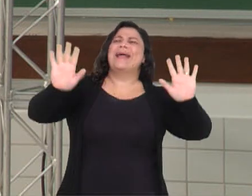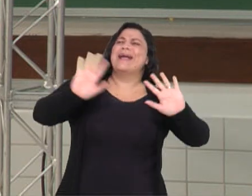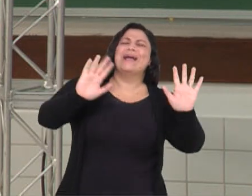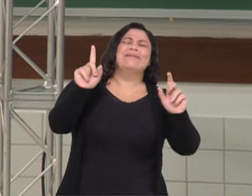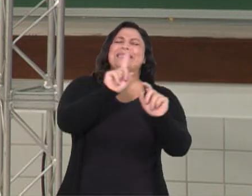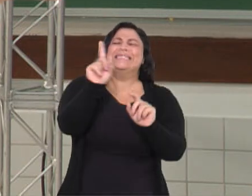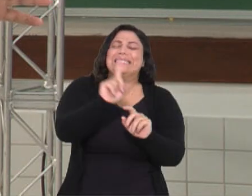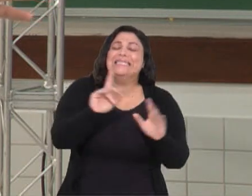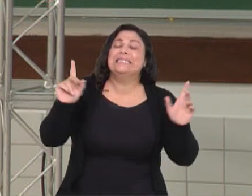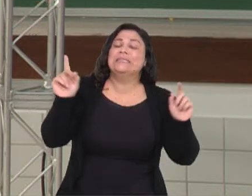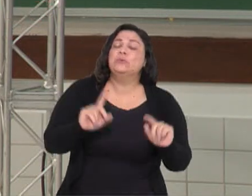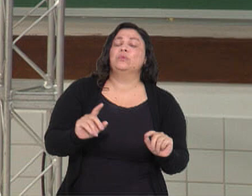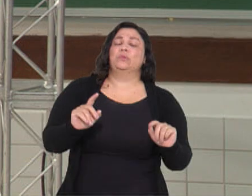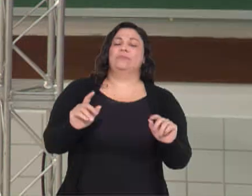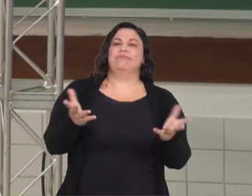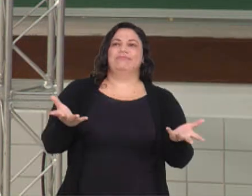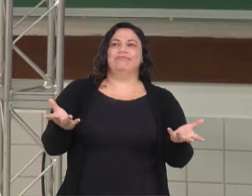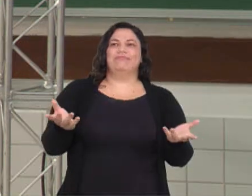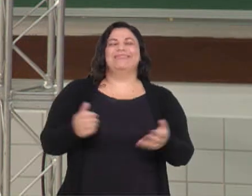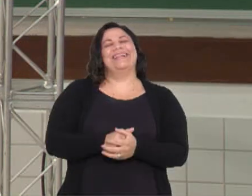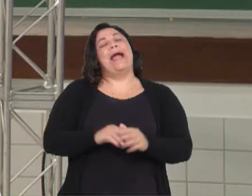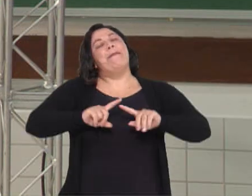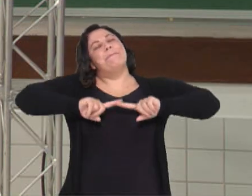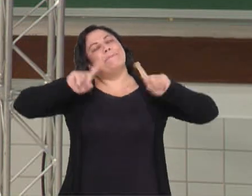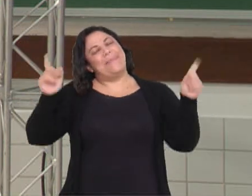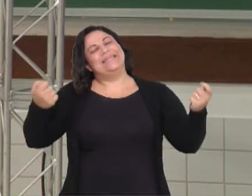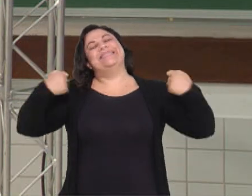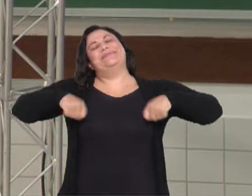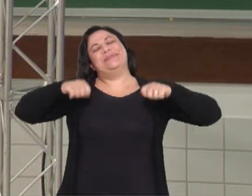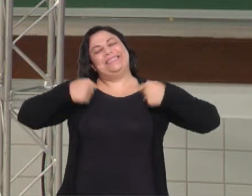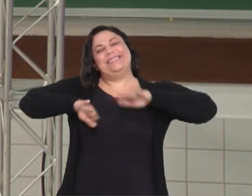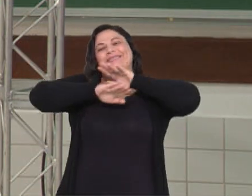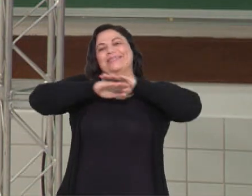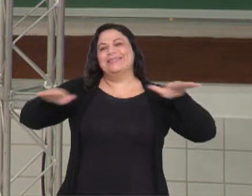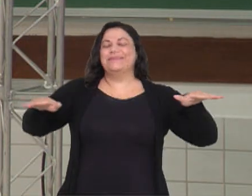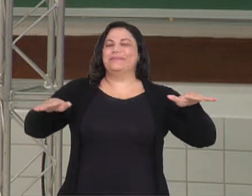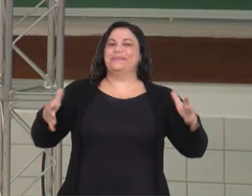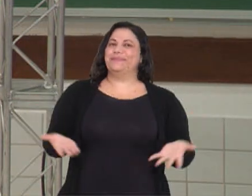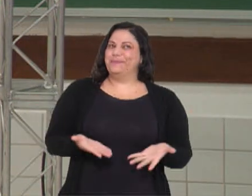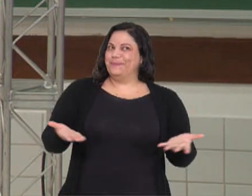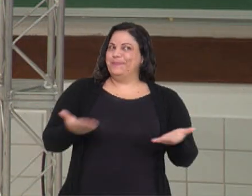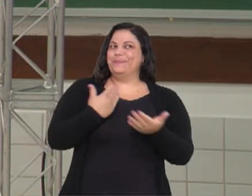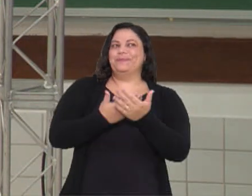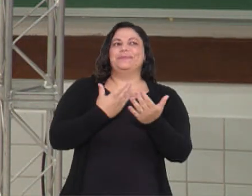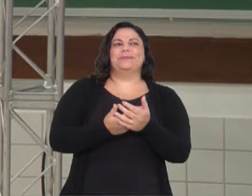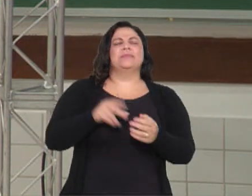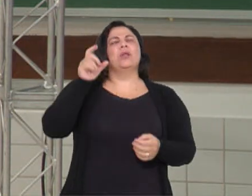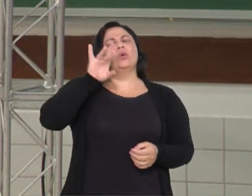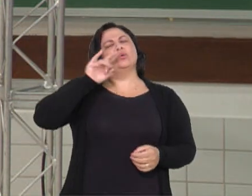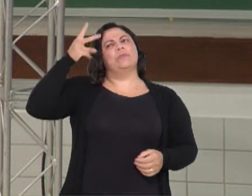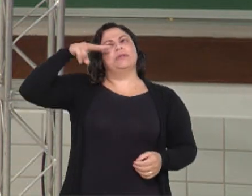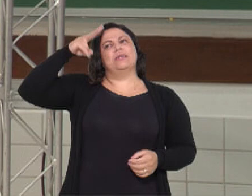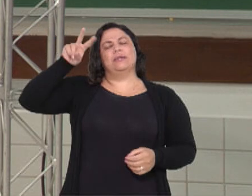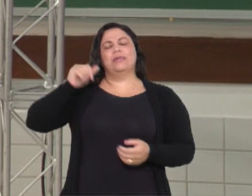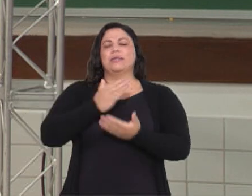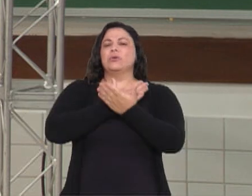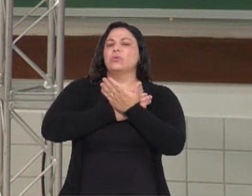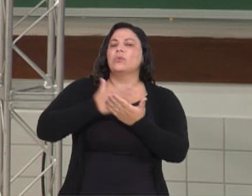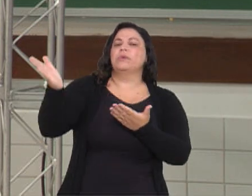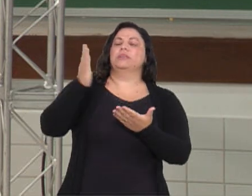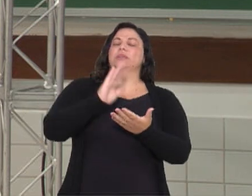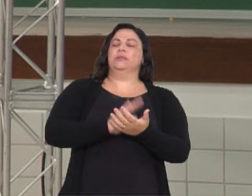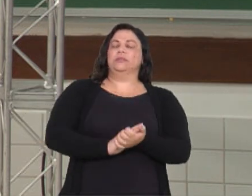encerra, se descabelando, mas vou ter que encerrar hoje. Hoje a gente, só para lembrar, a gente iniciou essa parte de geometria